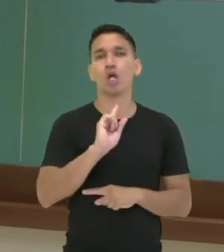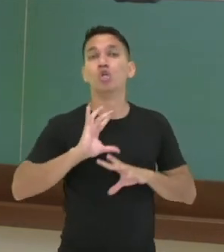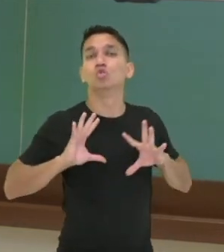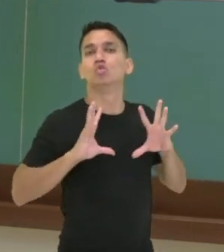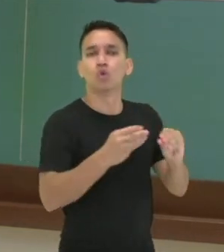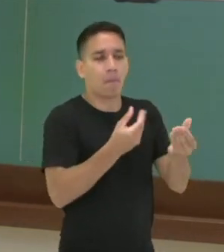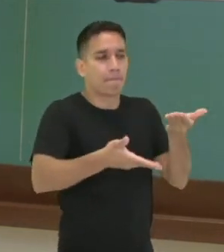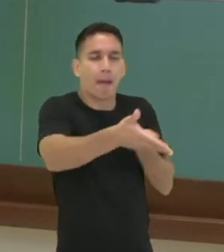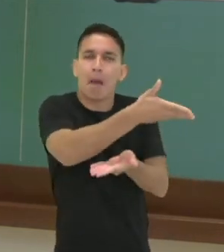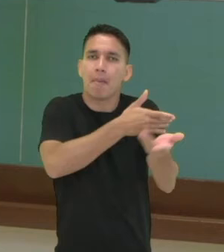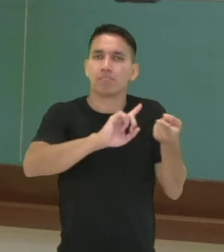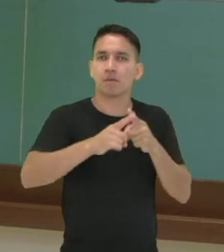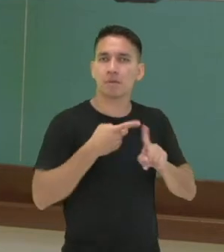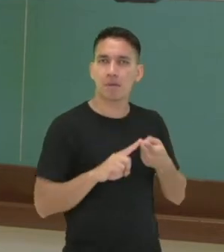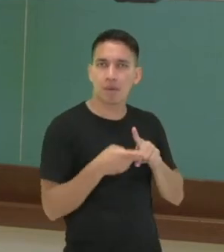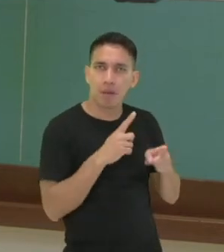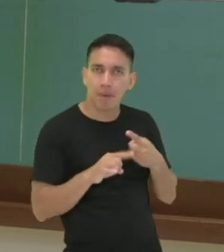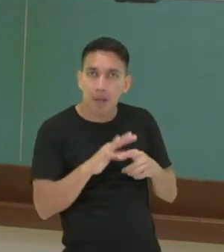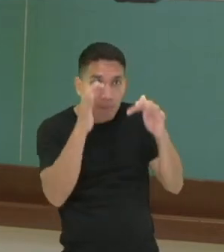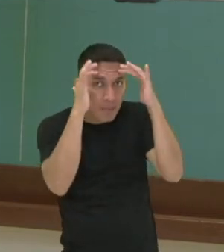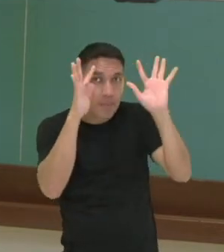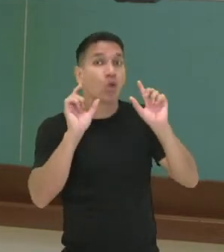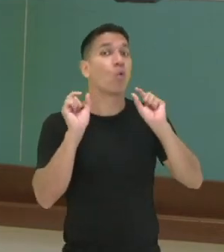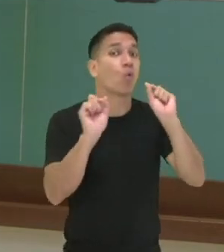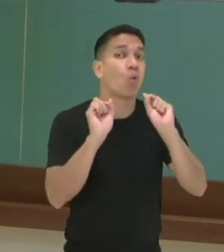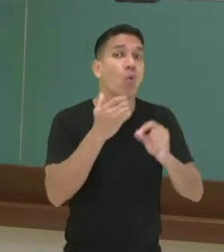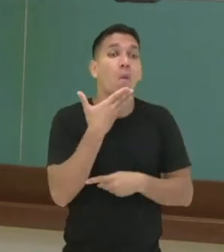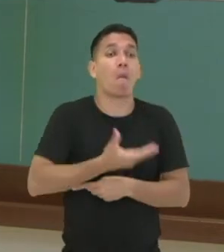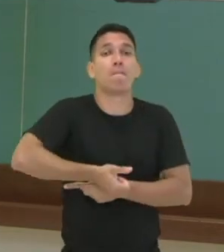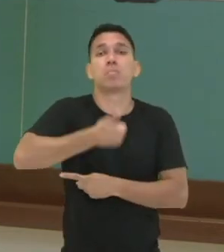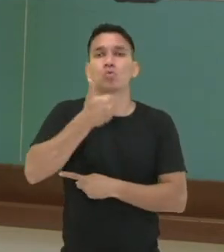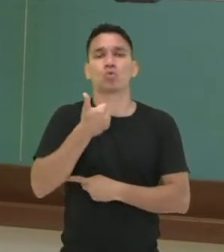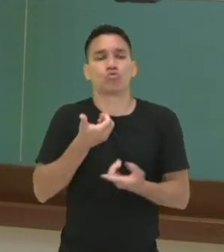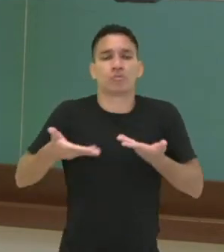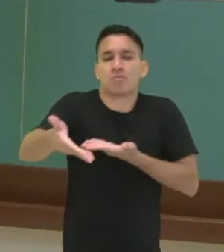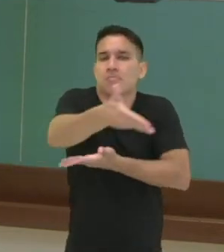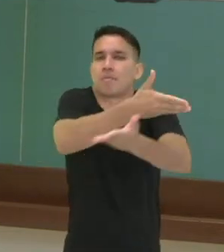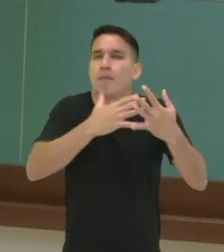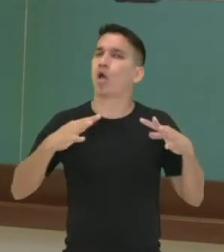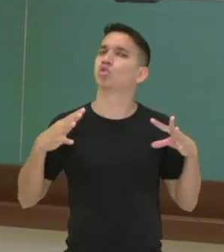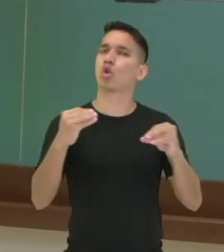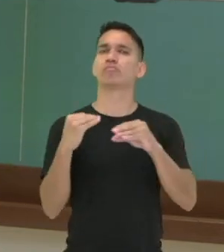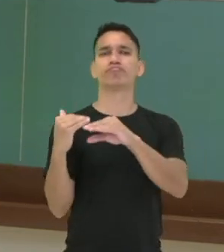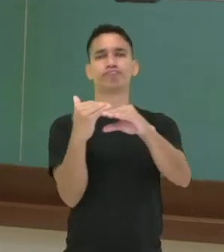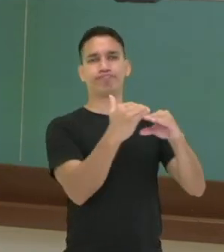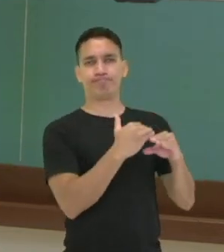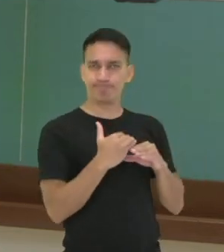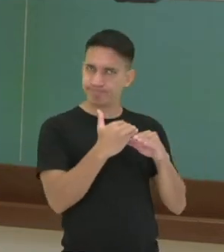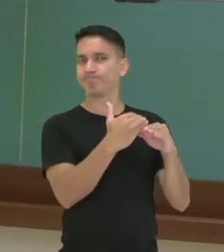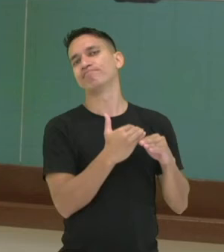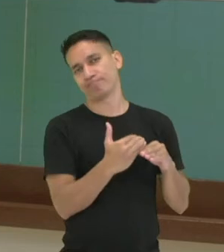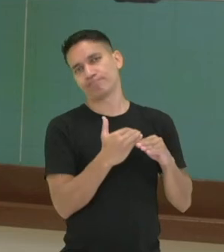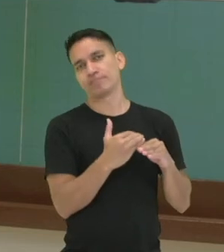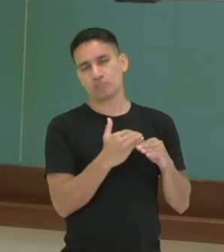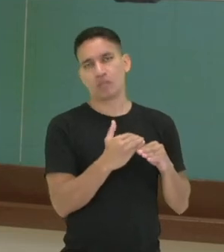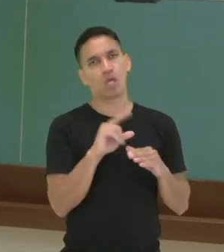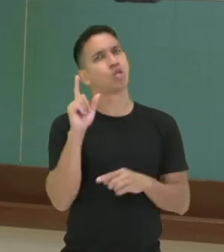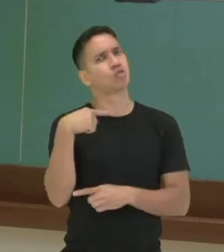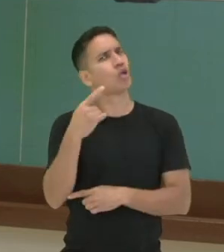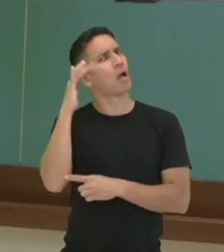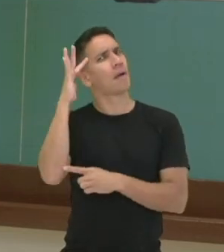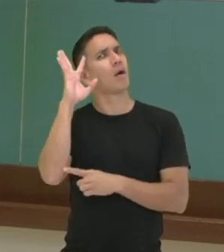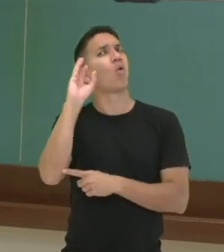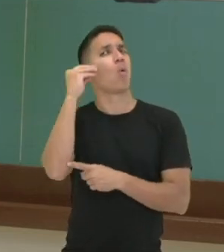ali coletivamente, pensando sempre no bem comum, no bem de todas as pessoas. Então, dá para a gente pensar, sim,